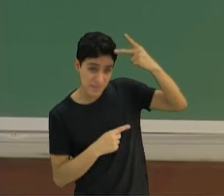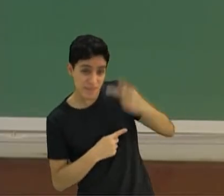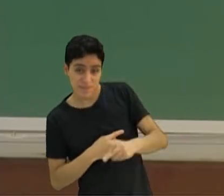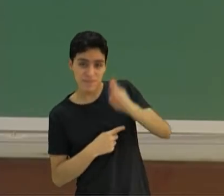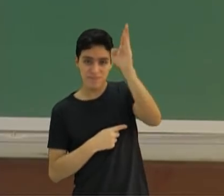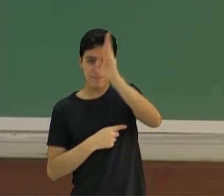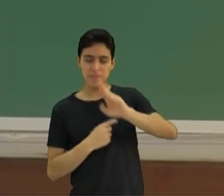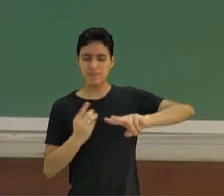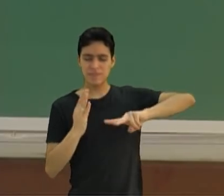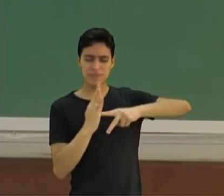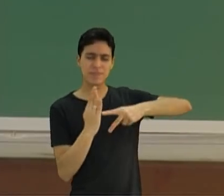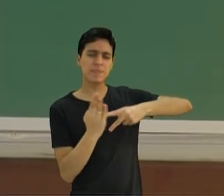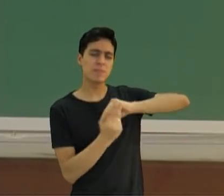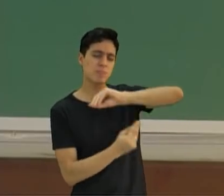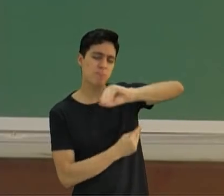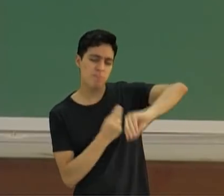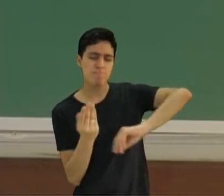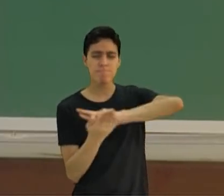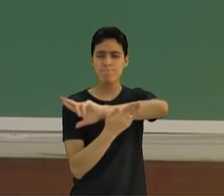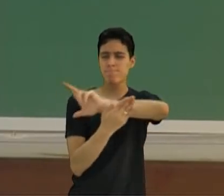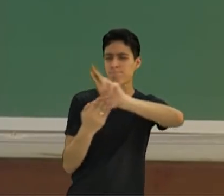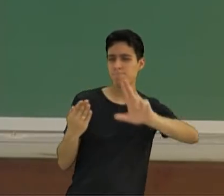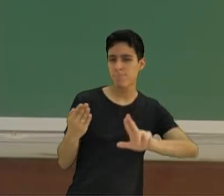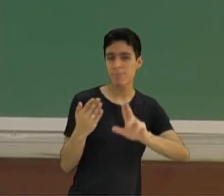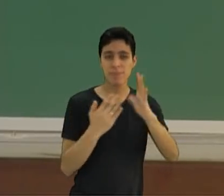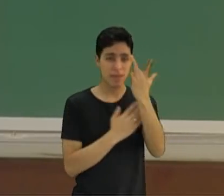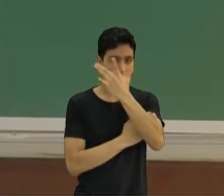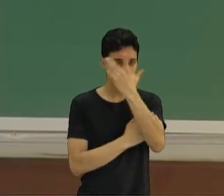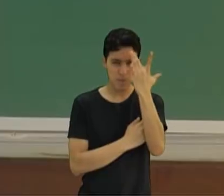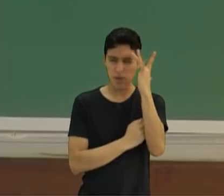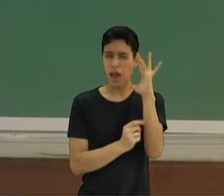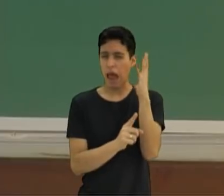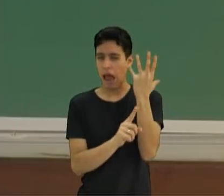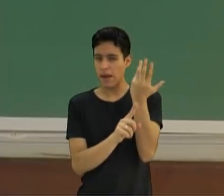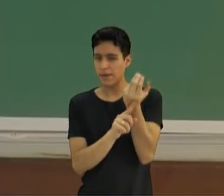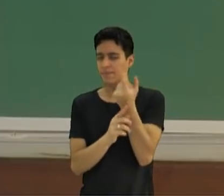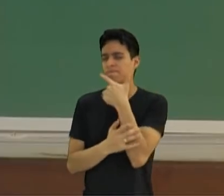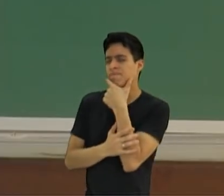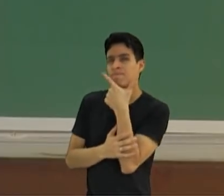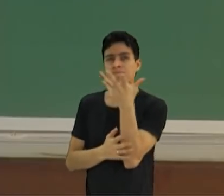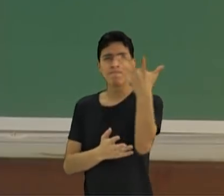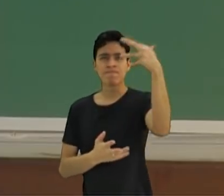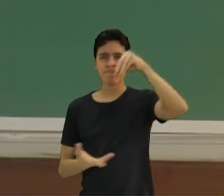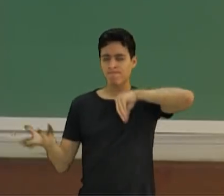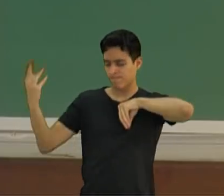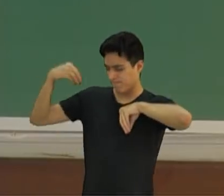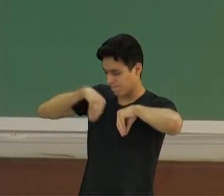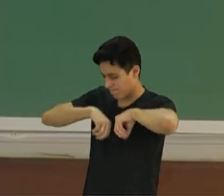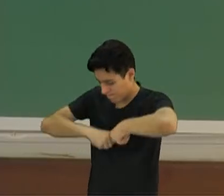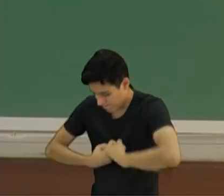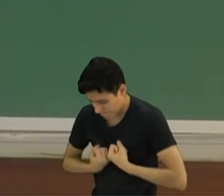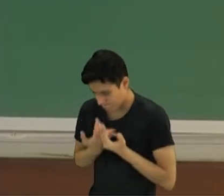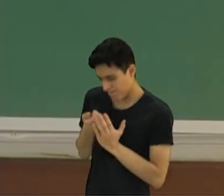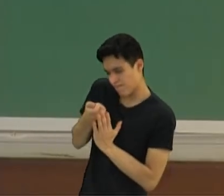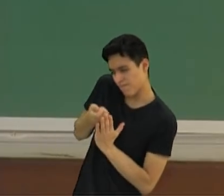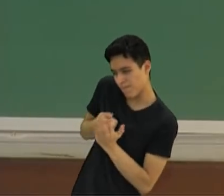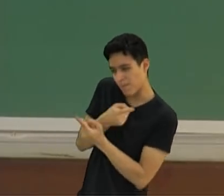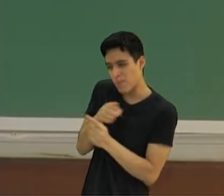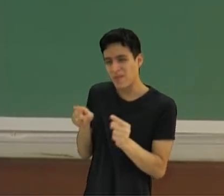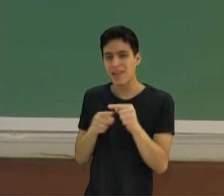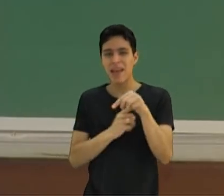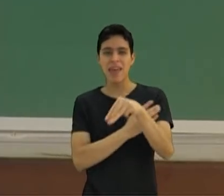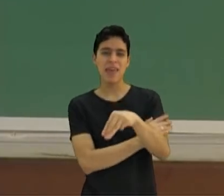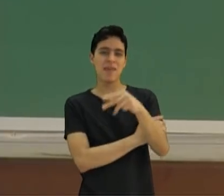uma mistura de vários ritmos e os artistas, eles digerem esses ritmos e produzem a nossa